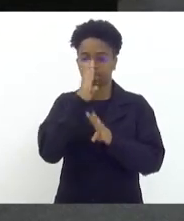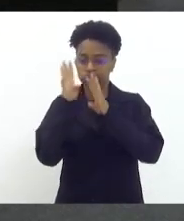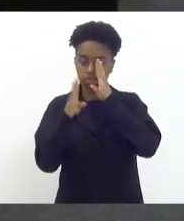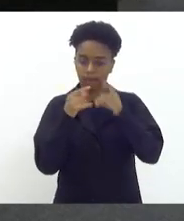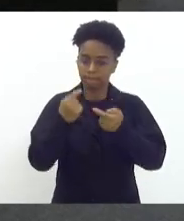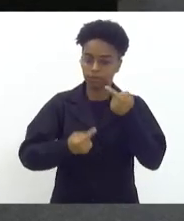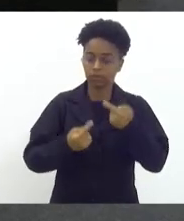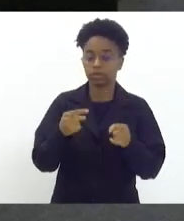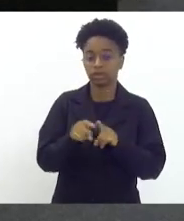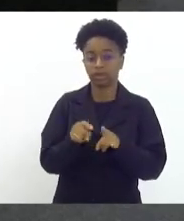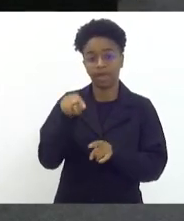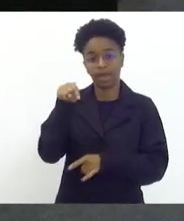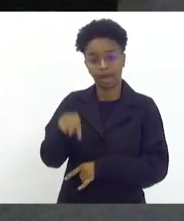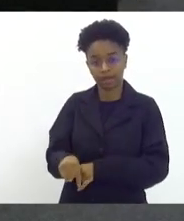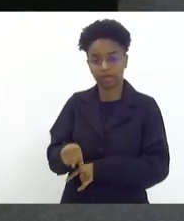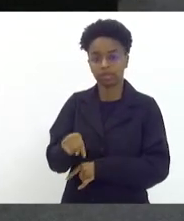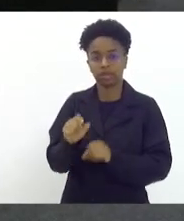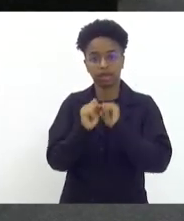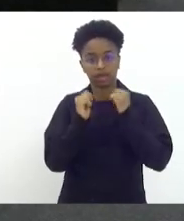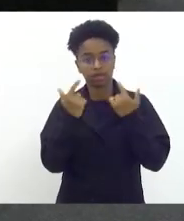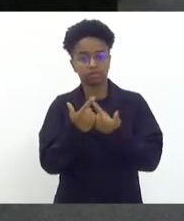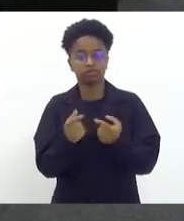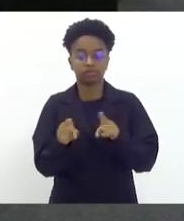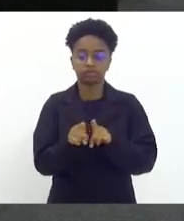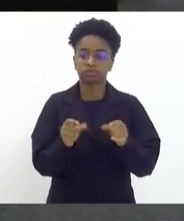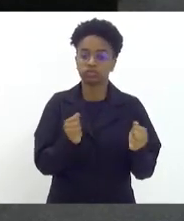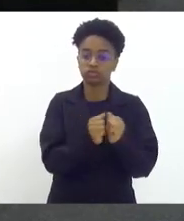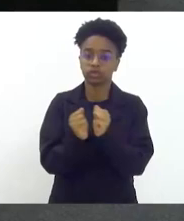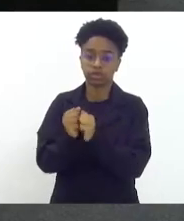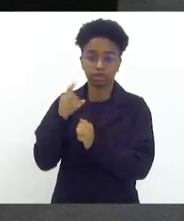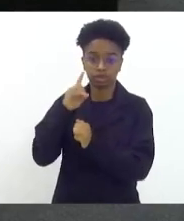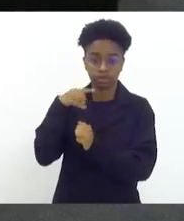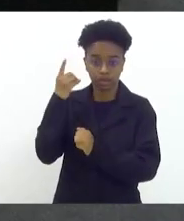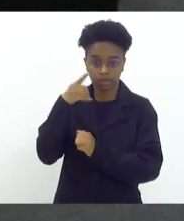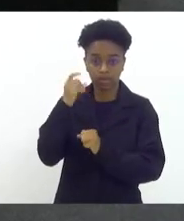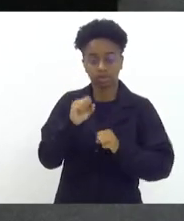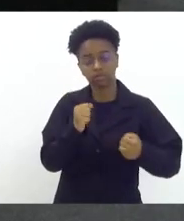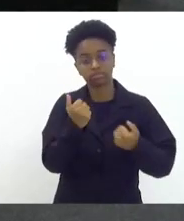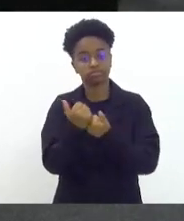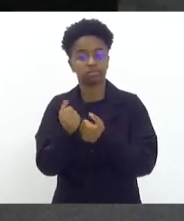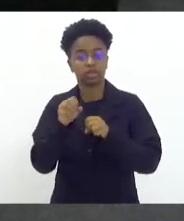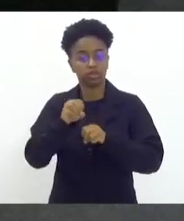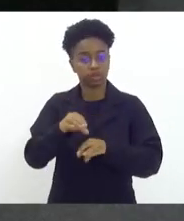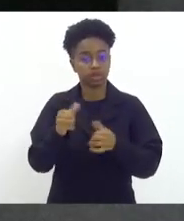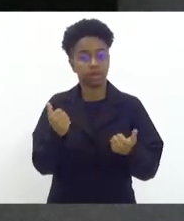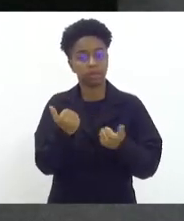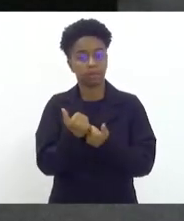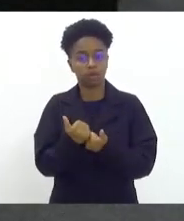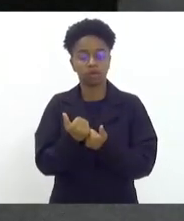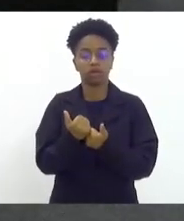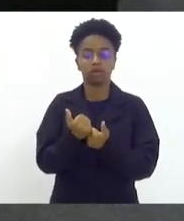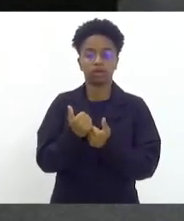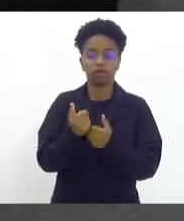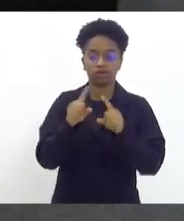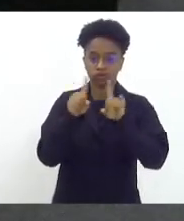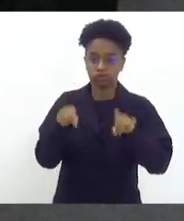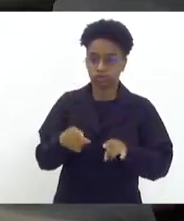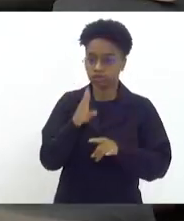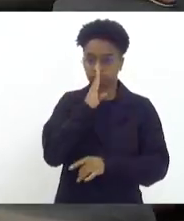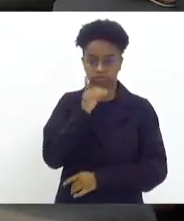esse Parlamento no conjunto dos deputados que defendem a educação que defendem os servidores não vai se calar